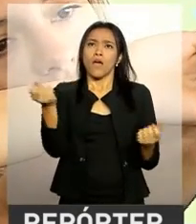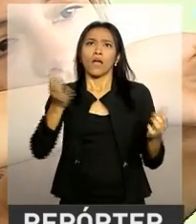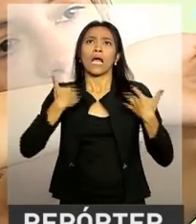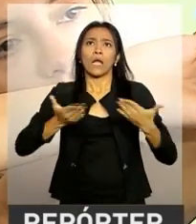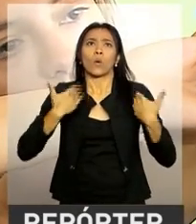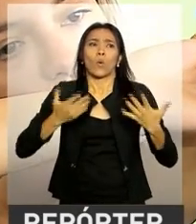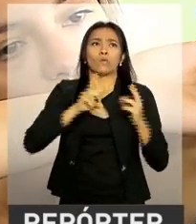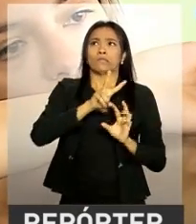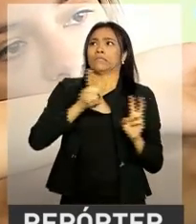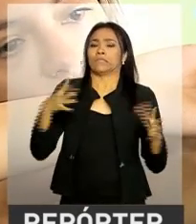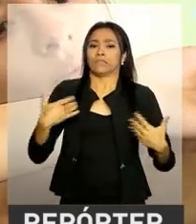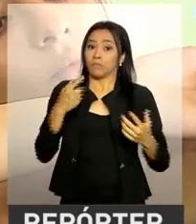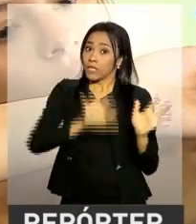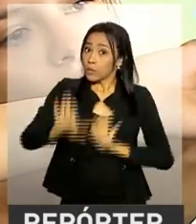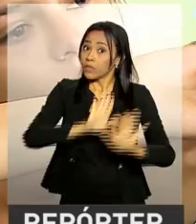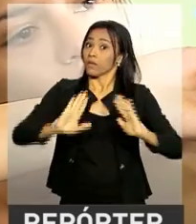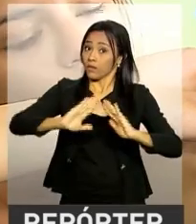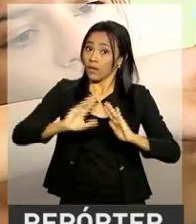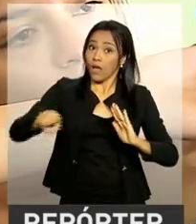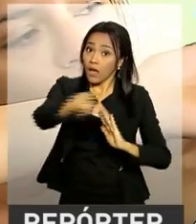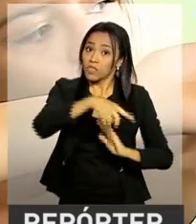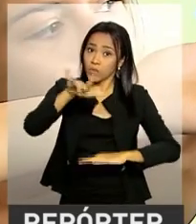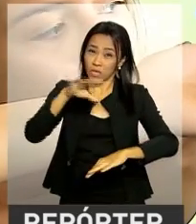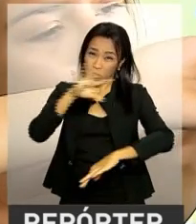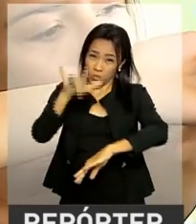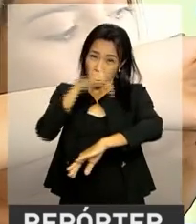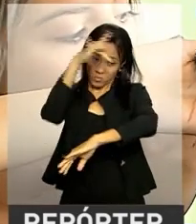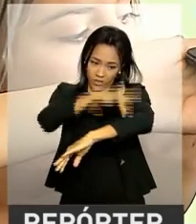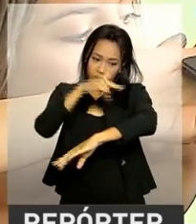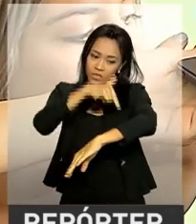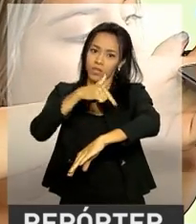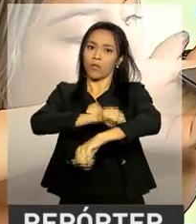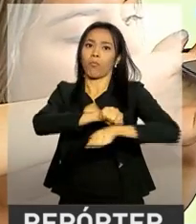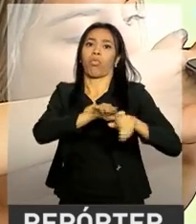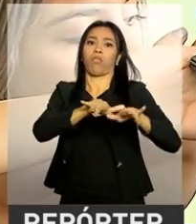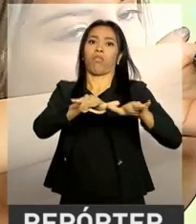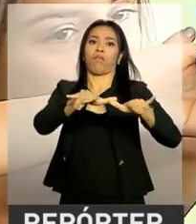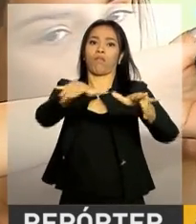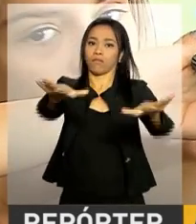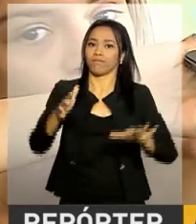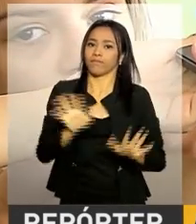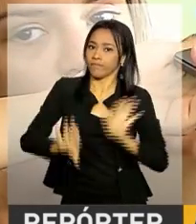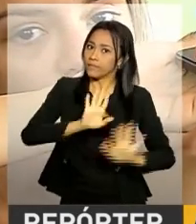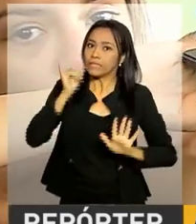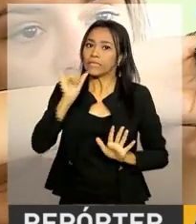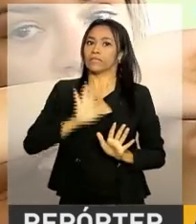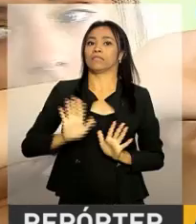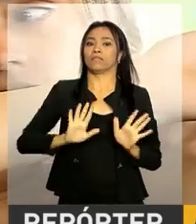é preciso manter os cuidados em casa para que o mosquito que causa dengue e o zika vírus não se prolifere. Reiterar